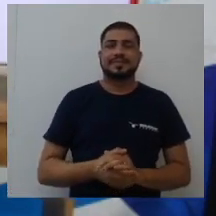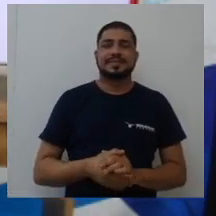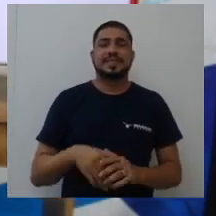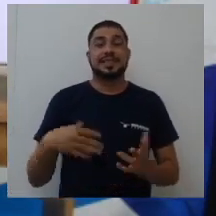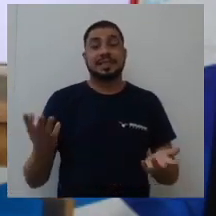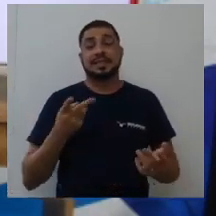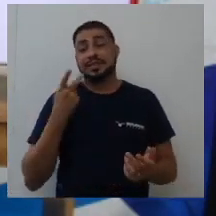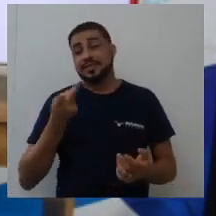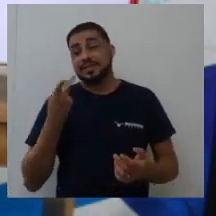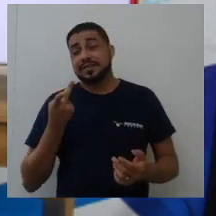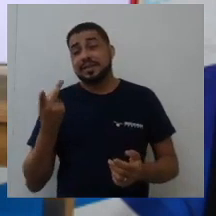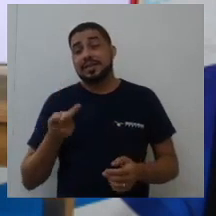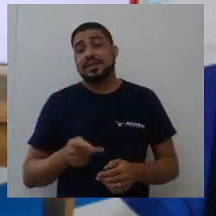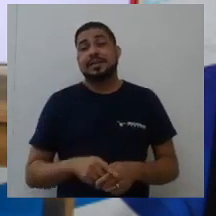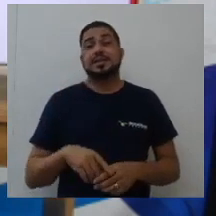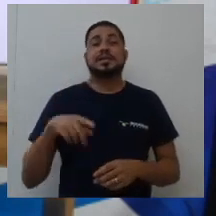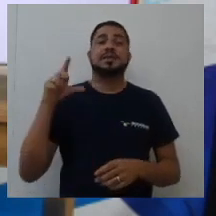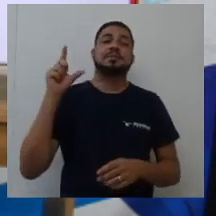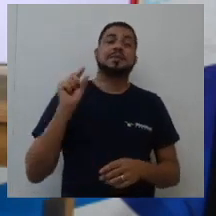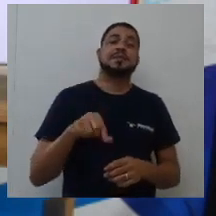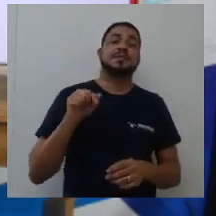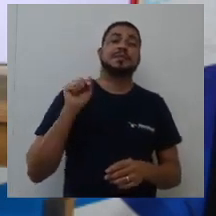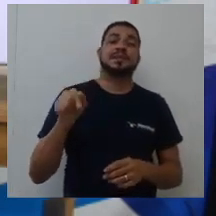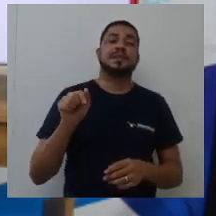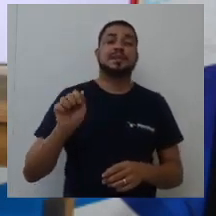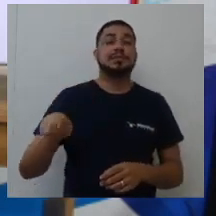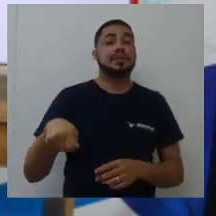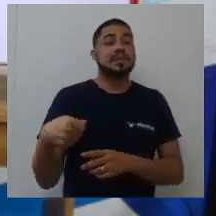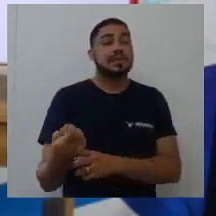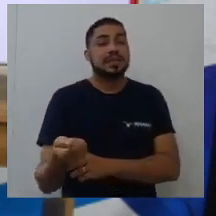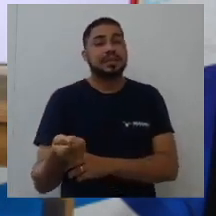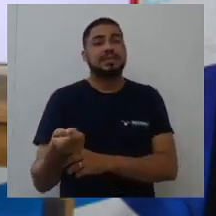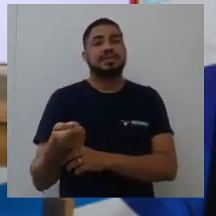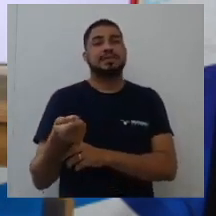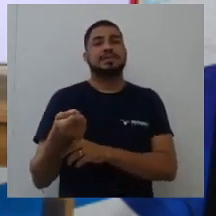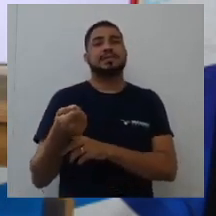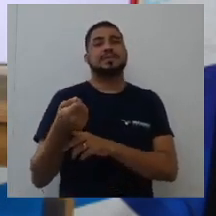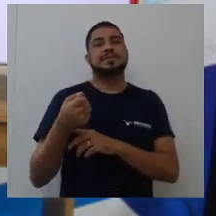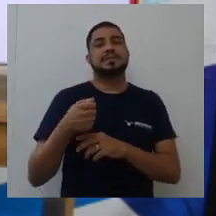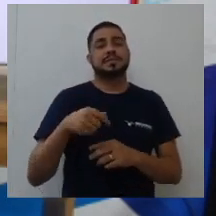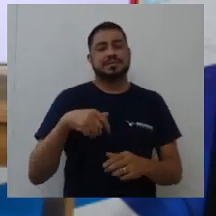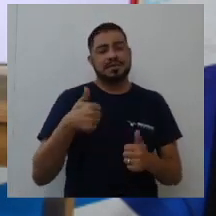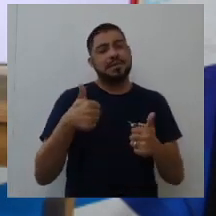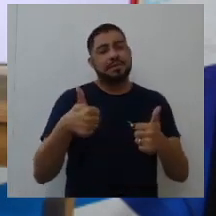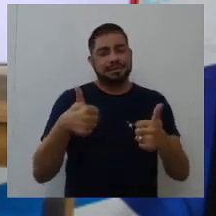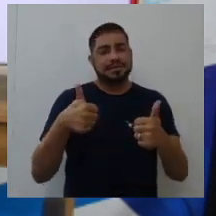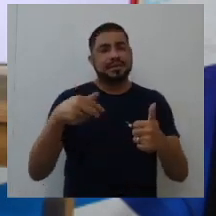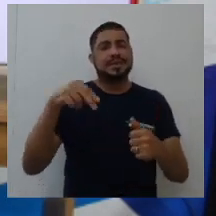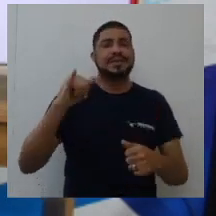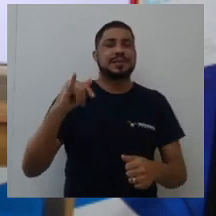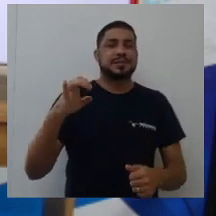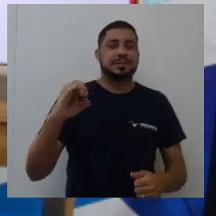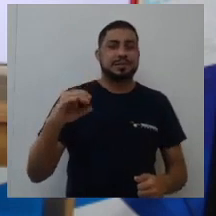Ela está dizendo, o menor que é o símbolo menor que. Massa, Nicole, massa demais,